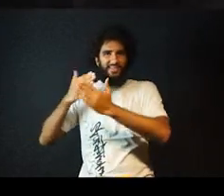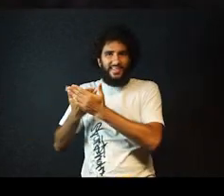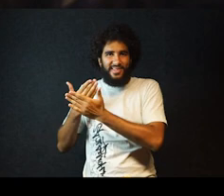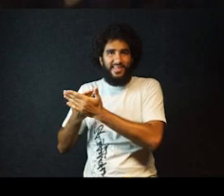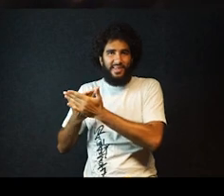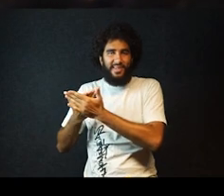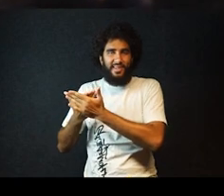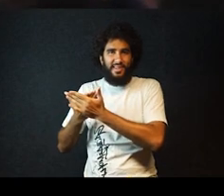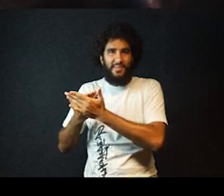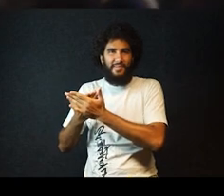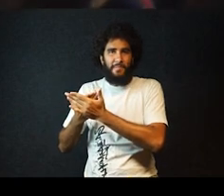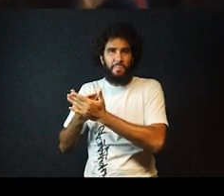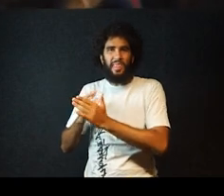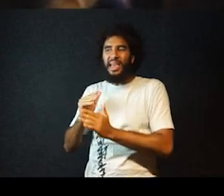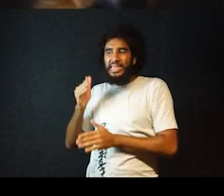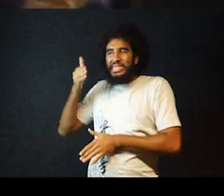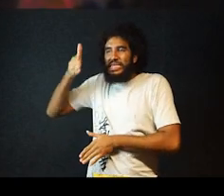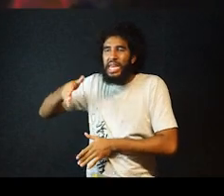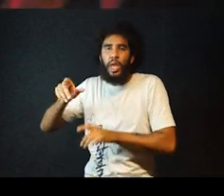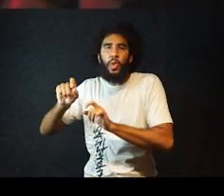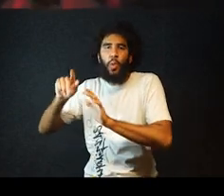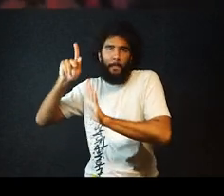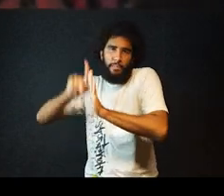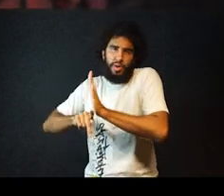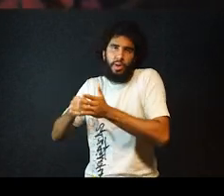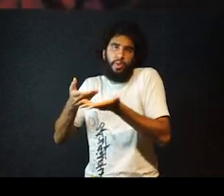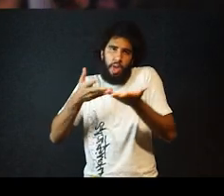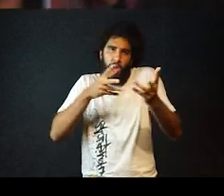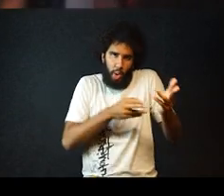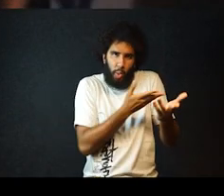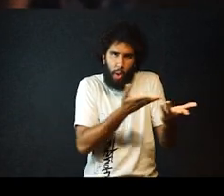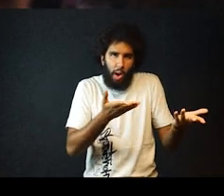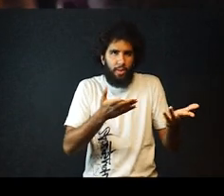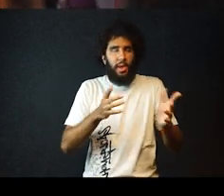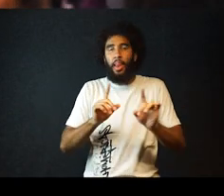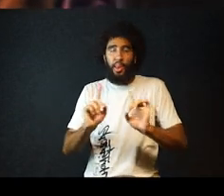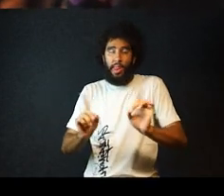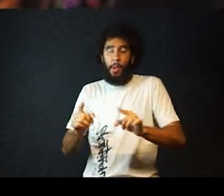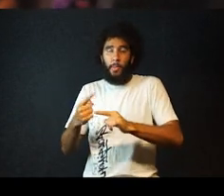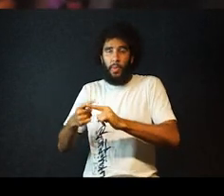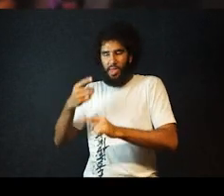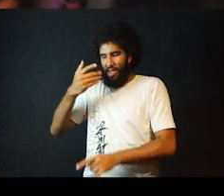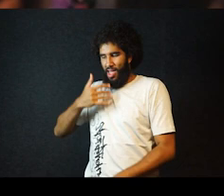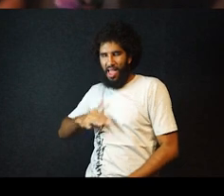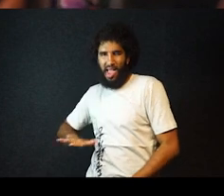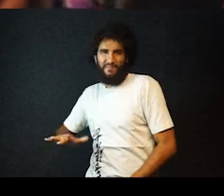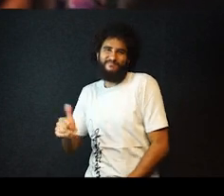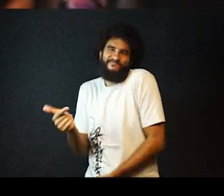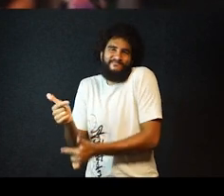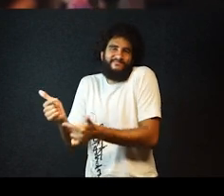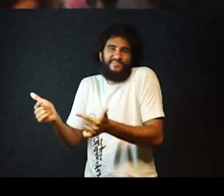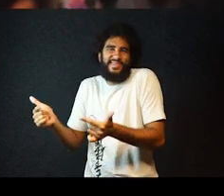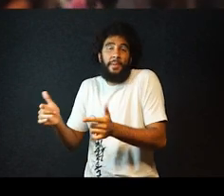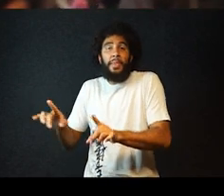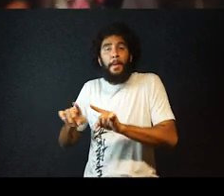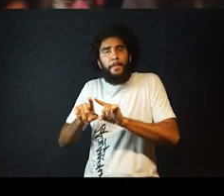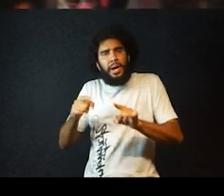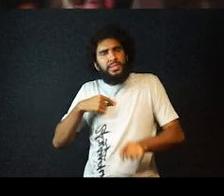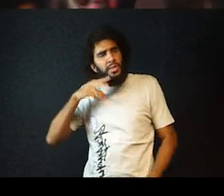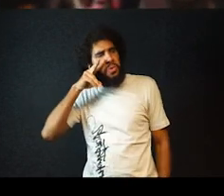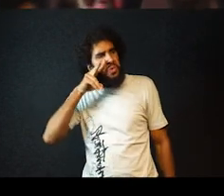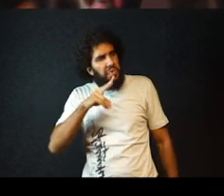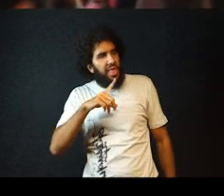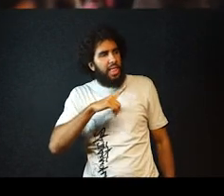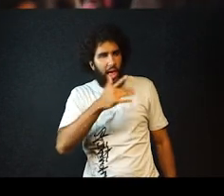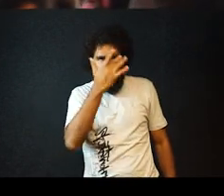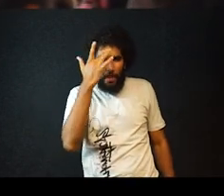escola. Não diretamente com projetos assim, porque quando eu era pivetinho, parece que não tinha. Mas eu via a